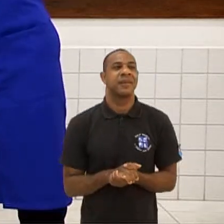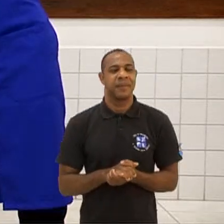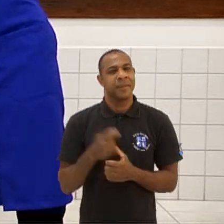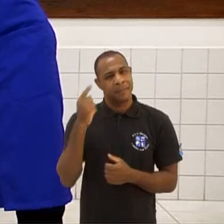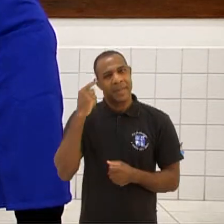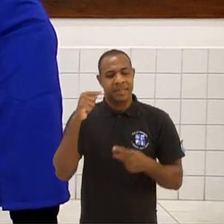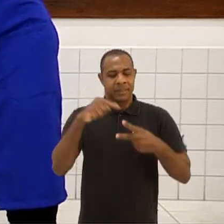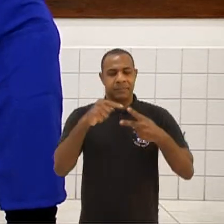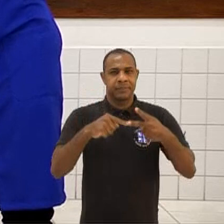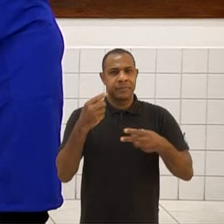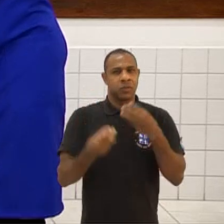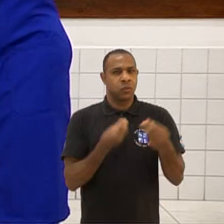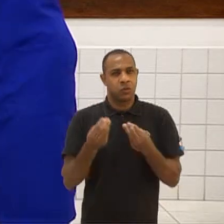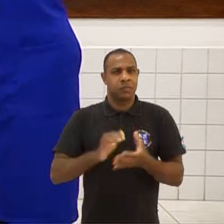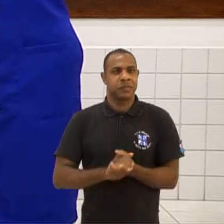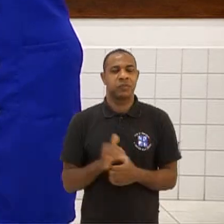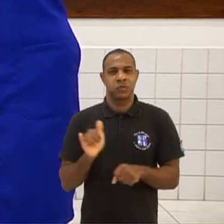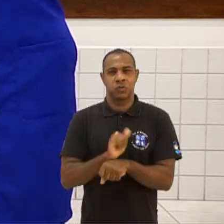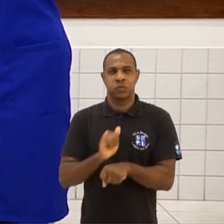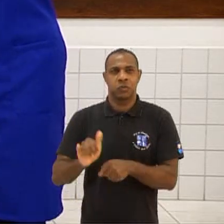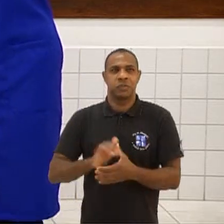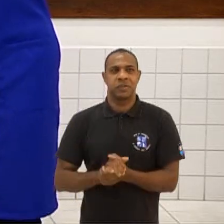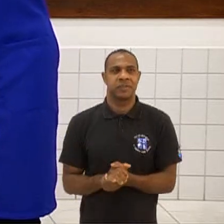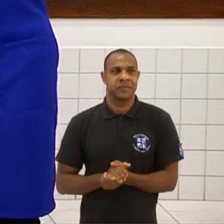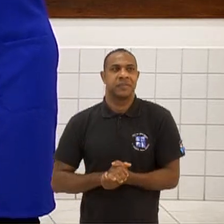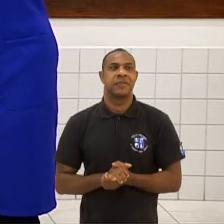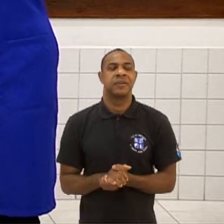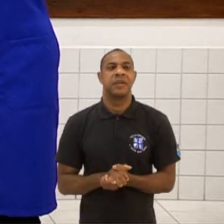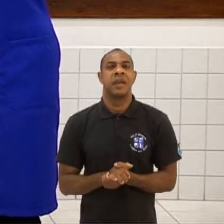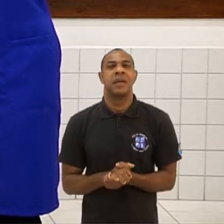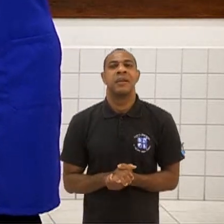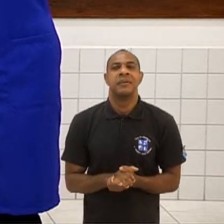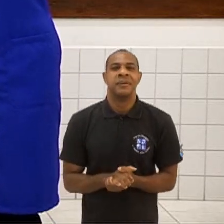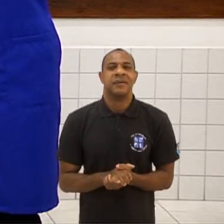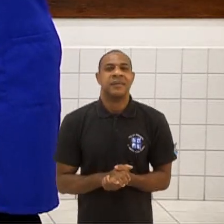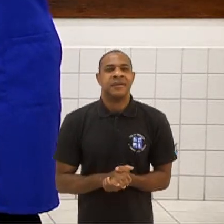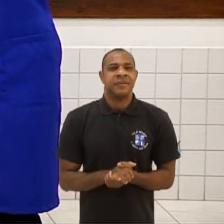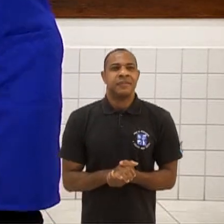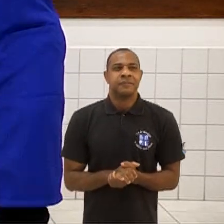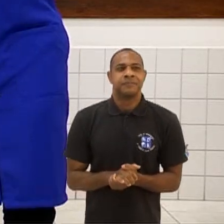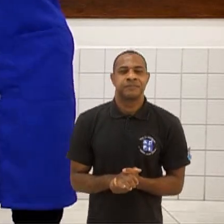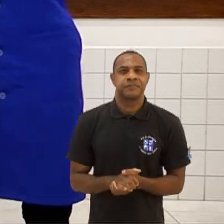Vai respondendo você aí também no YouTube. Maria Eduardo, será que colégio. Ele publicou? Vamos